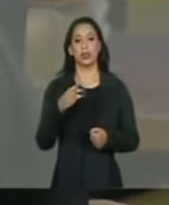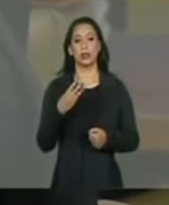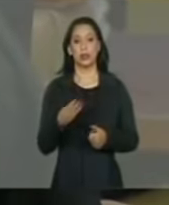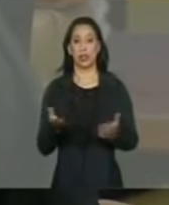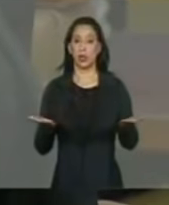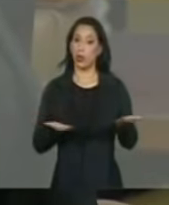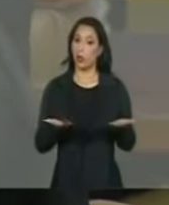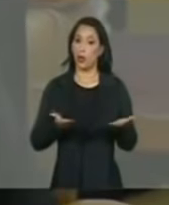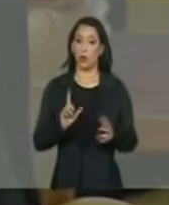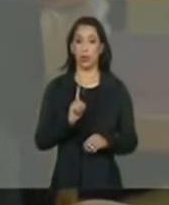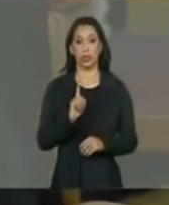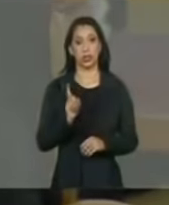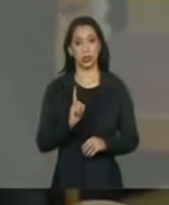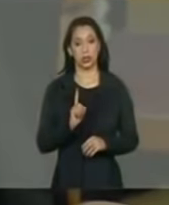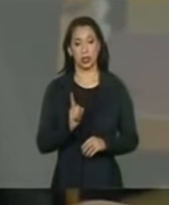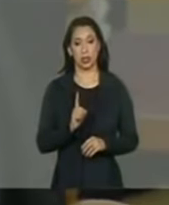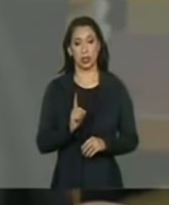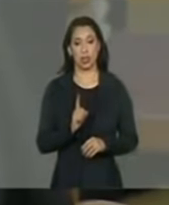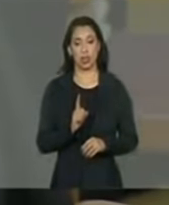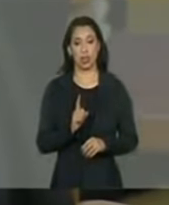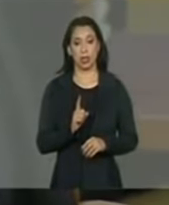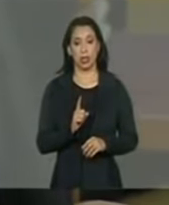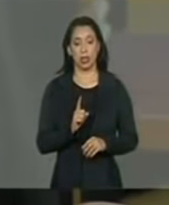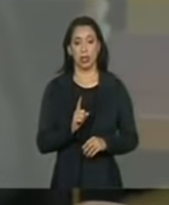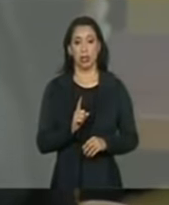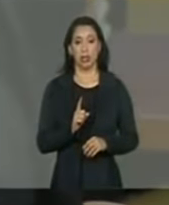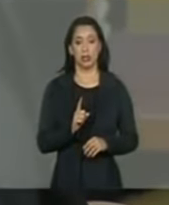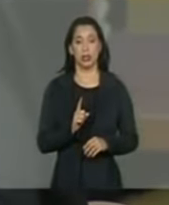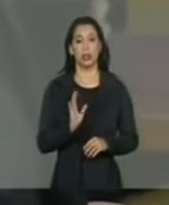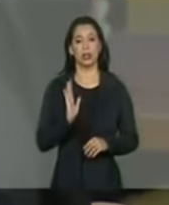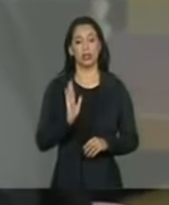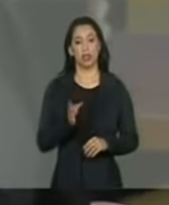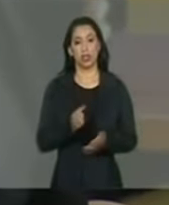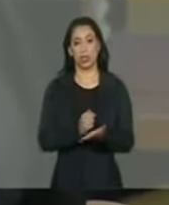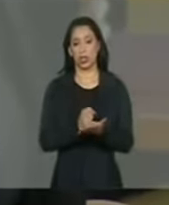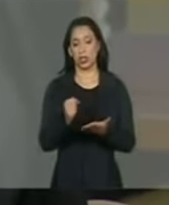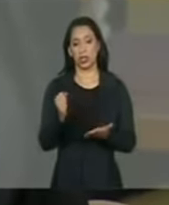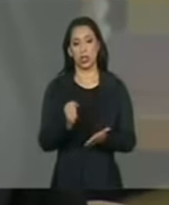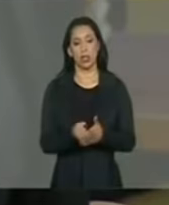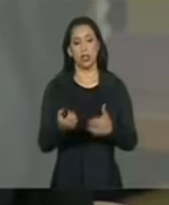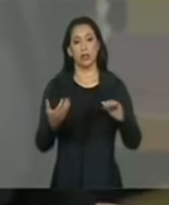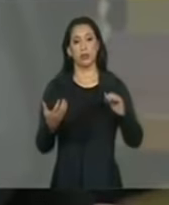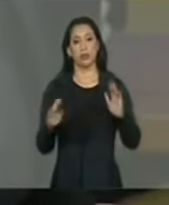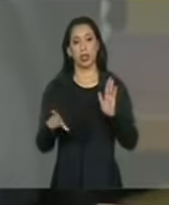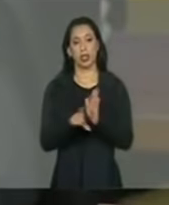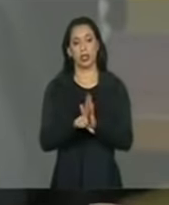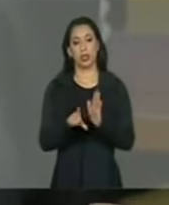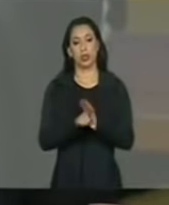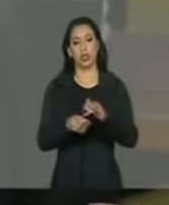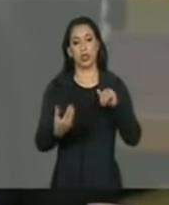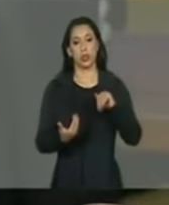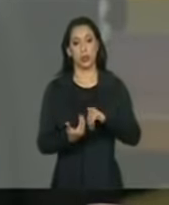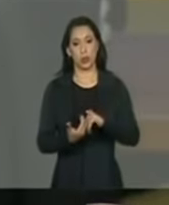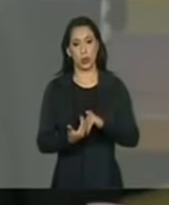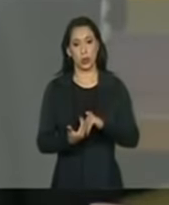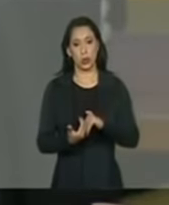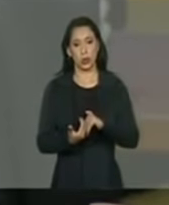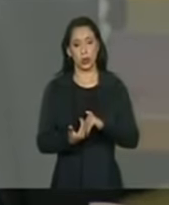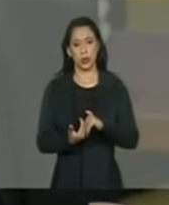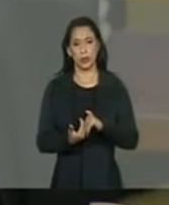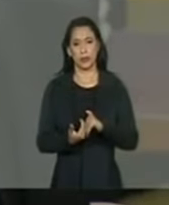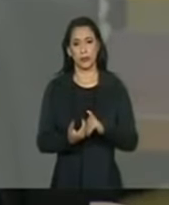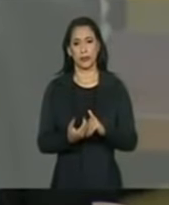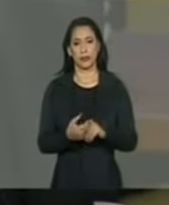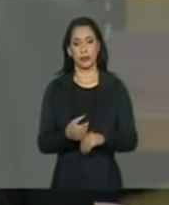hoje não mais em vigor porque de rogado formalmente pelo converso por lei editada pelo congresso que